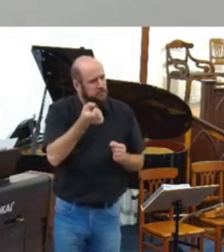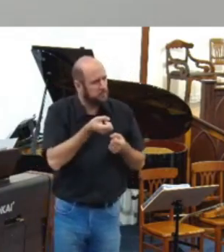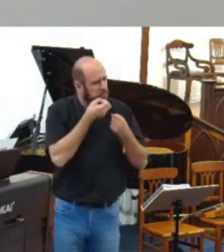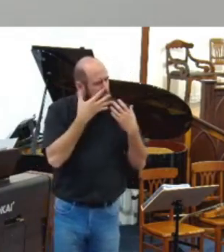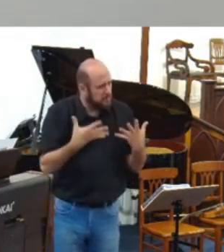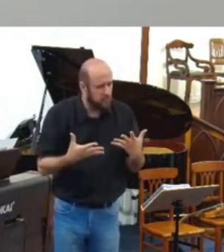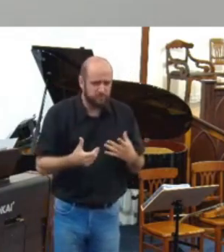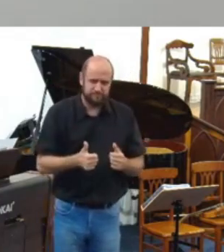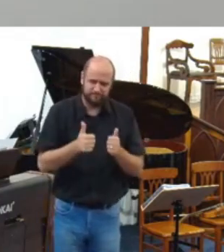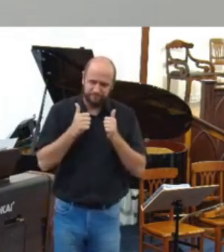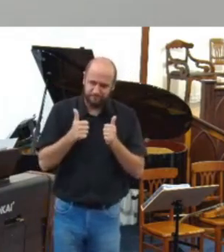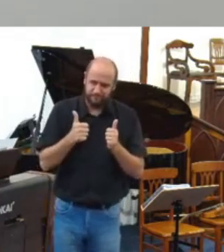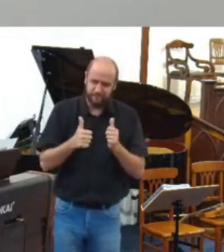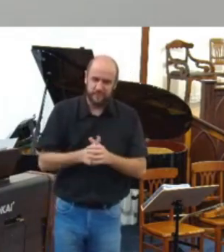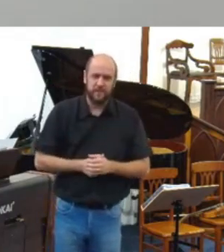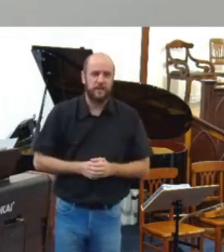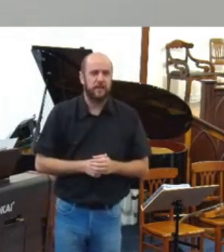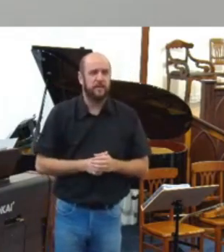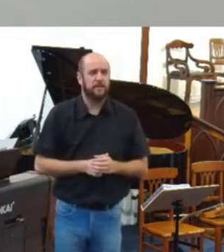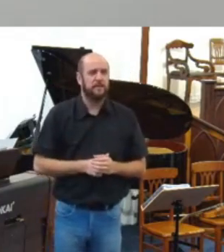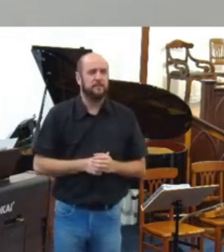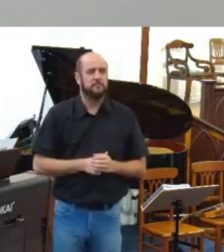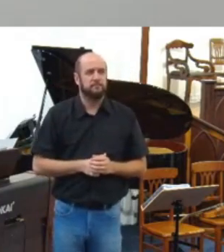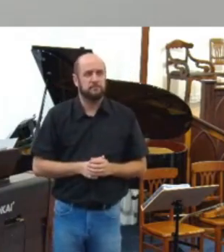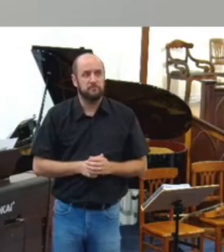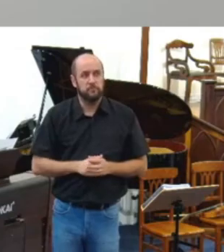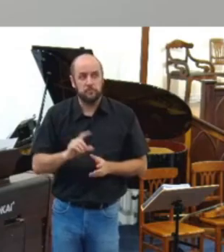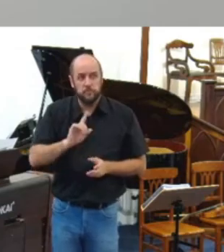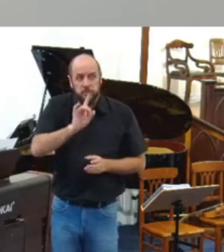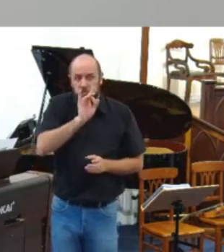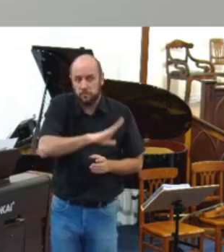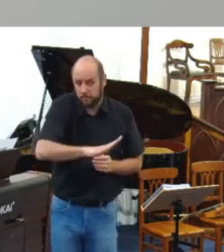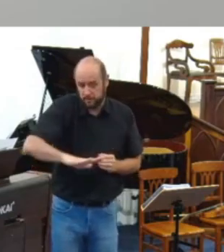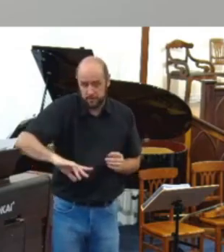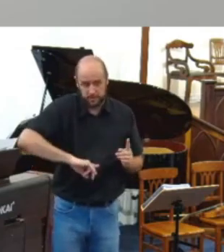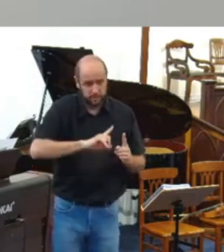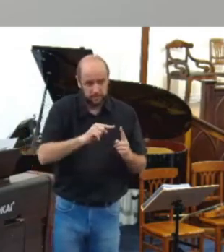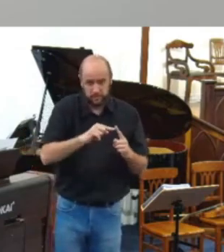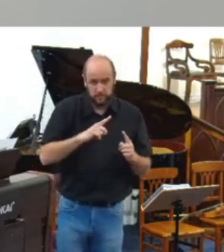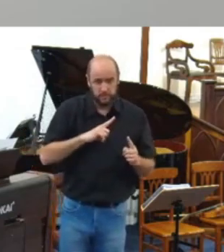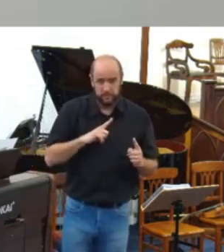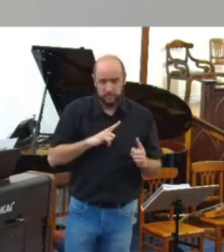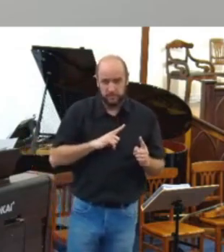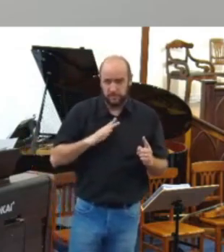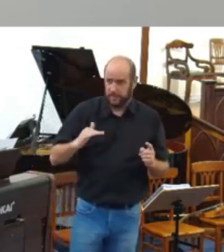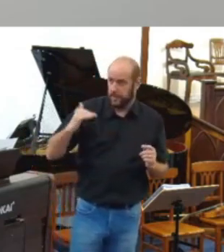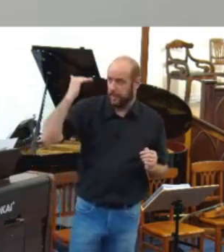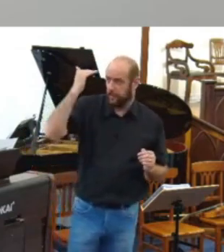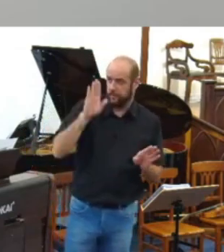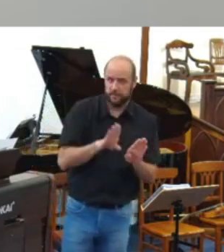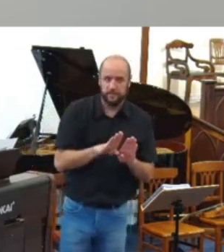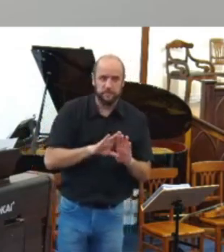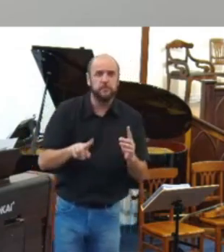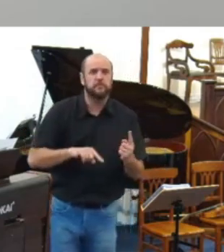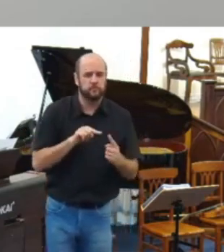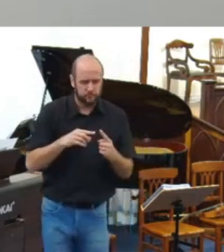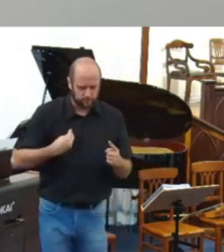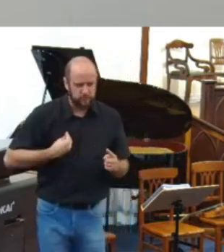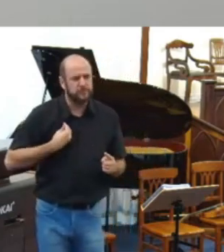bem, tá bom? Não é só a criança que pode ter um propósito. Os adultos precisam de um propósito para